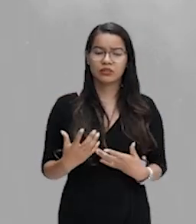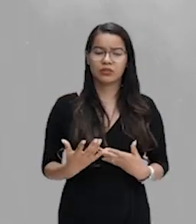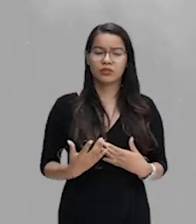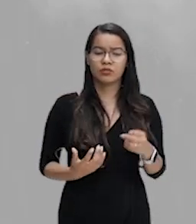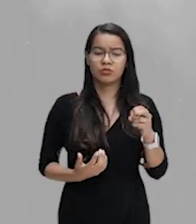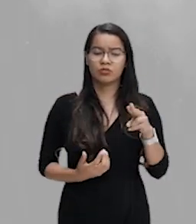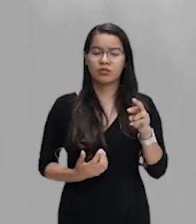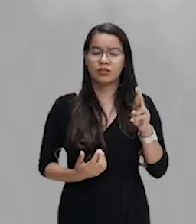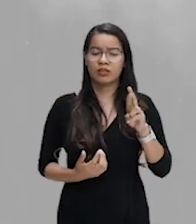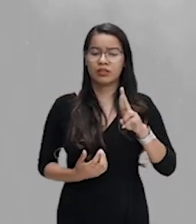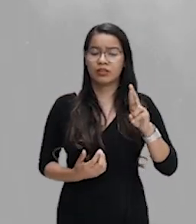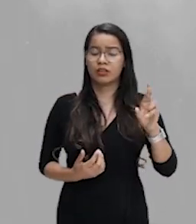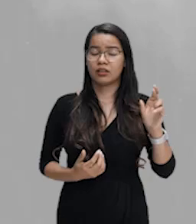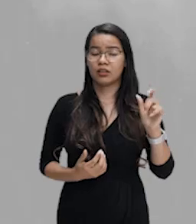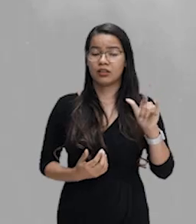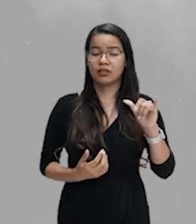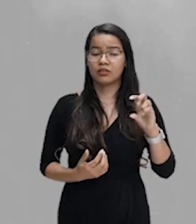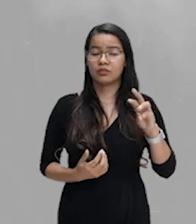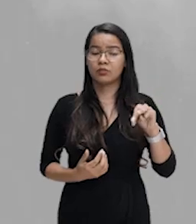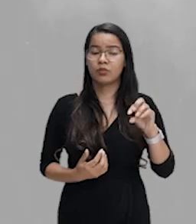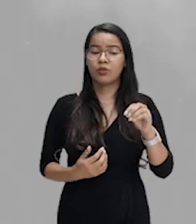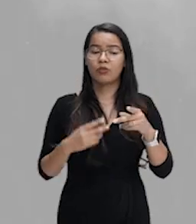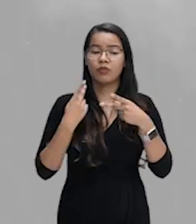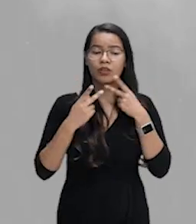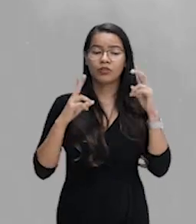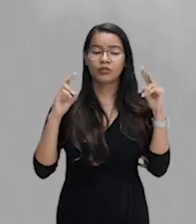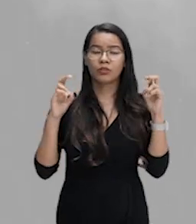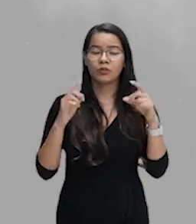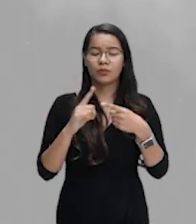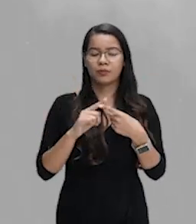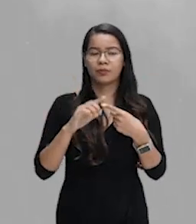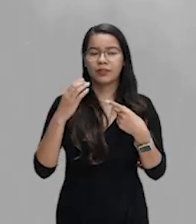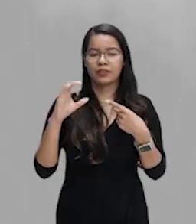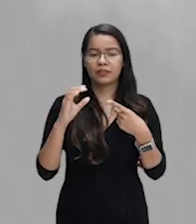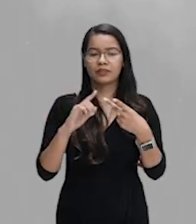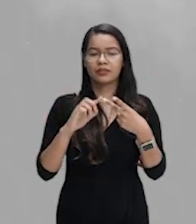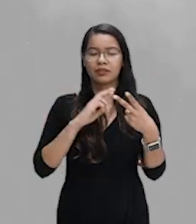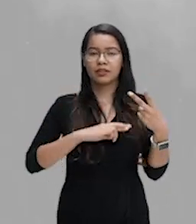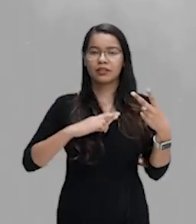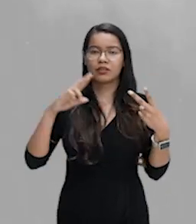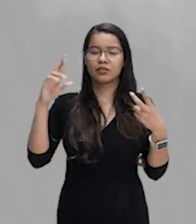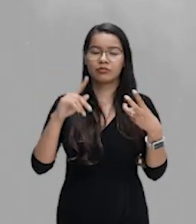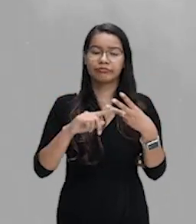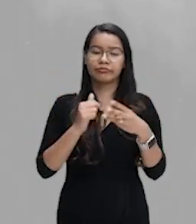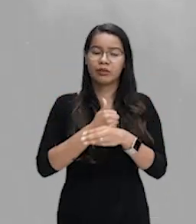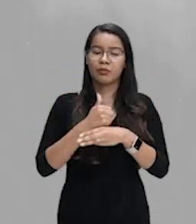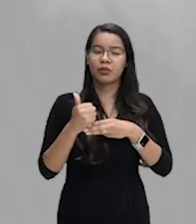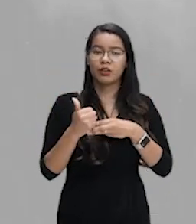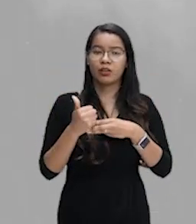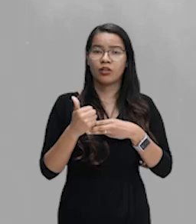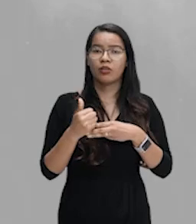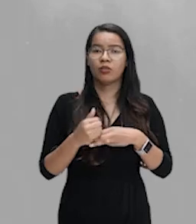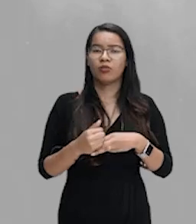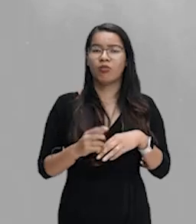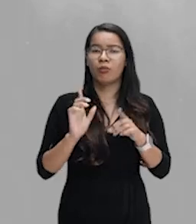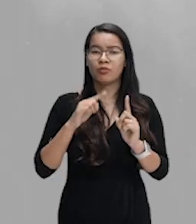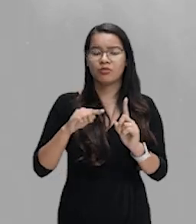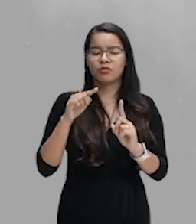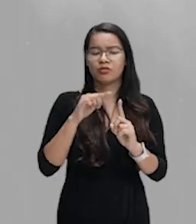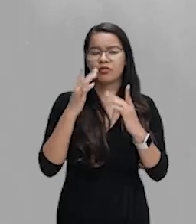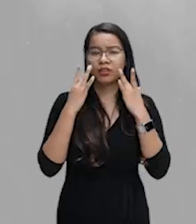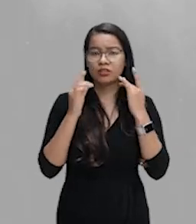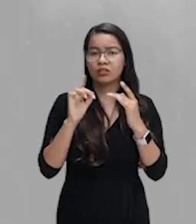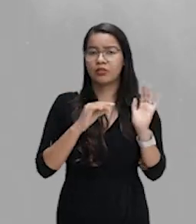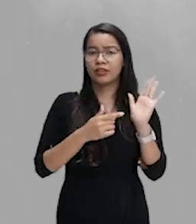discute a ciência, a religião e a moral. O objetivo da arte não é te trazer respostas, mas sim